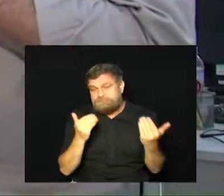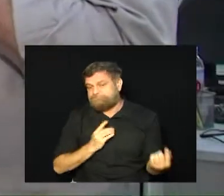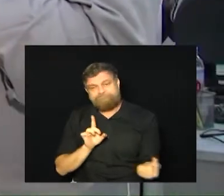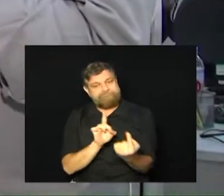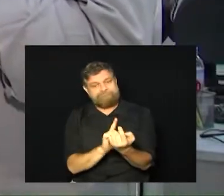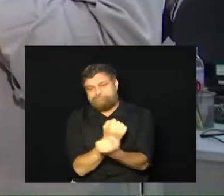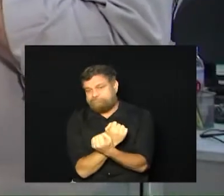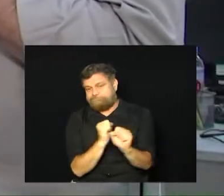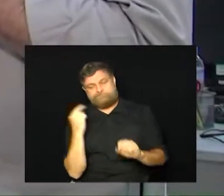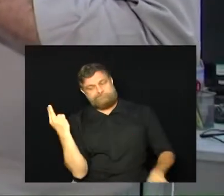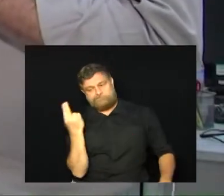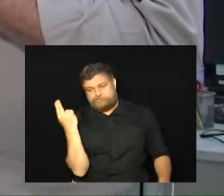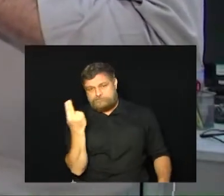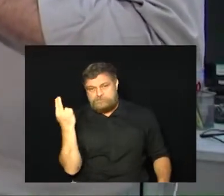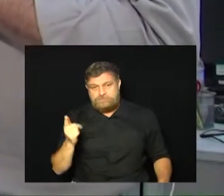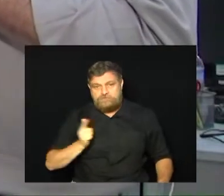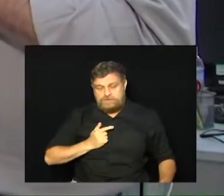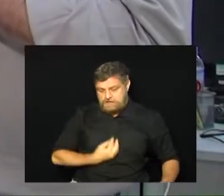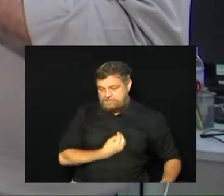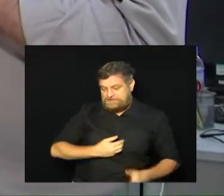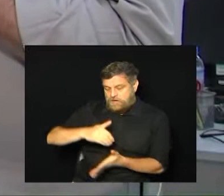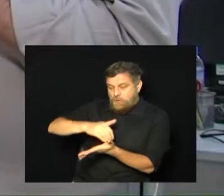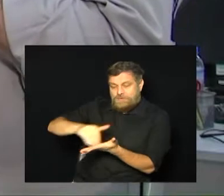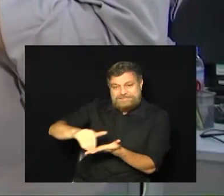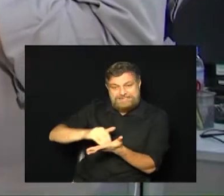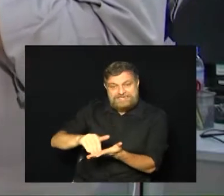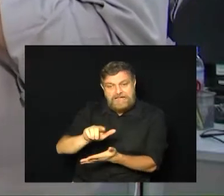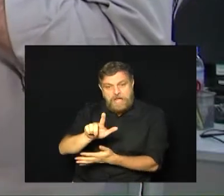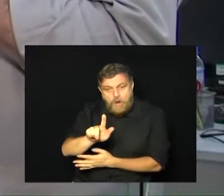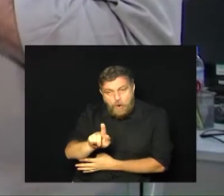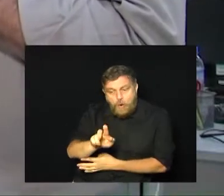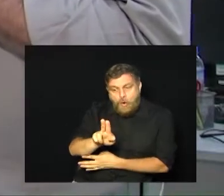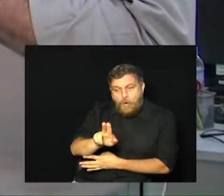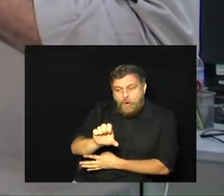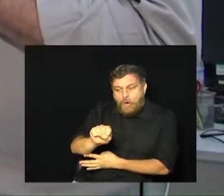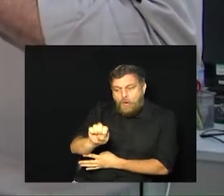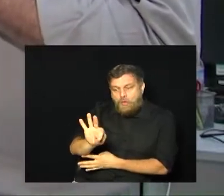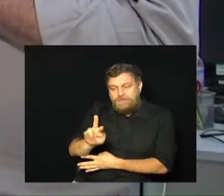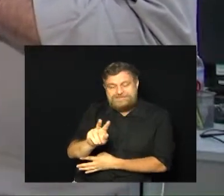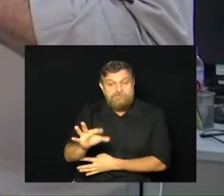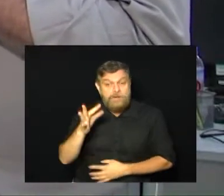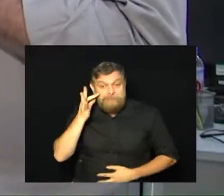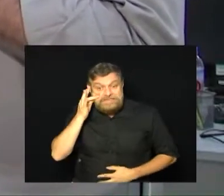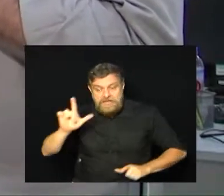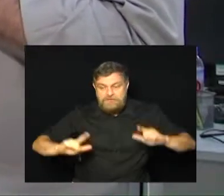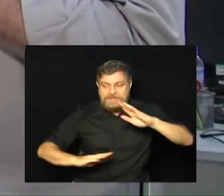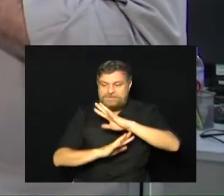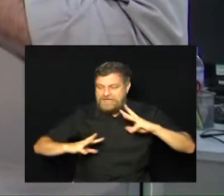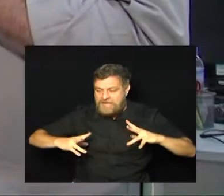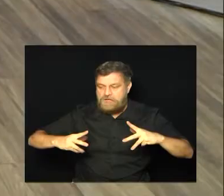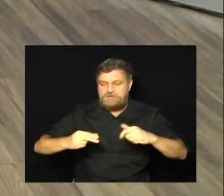atendida. Bom, está conosco aqui o secretário Gustavo Tella, ao vivo no Câmara Total, Gabriel Castro.